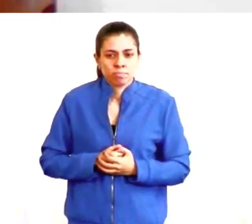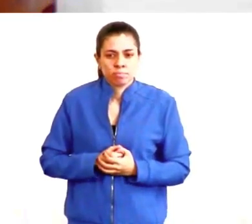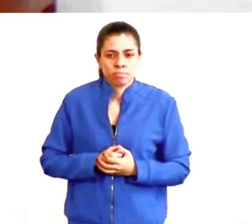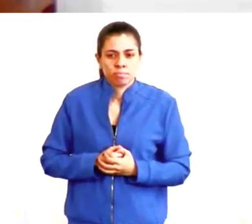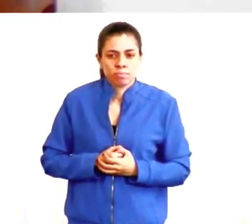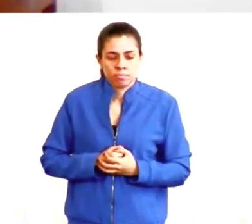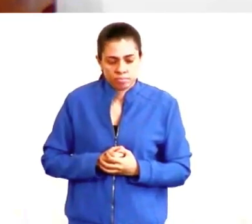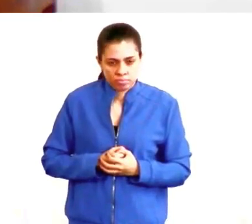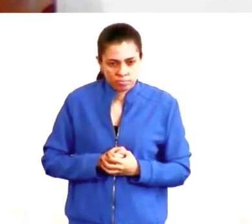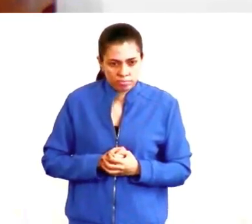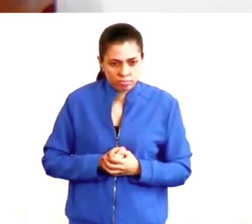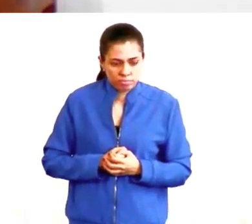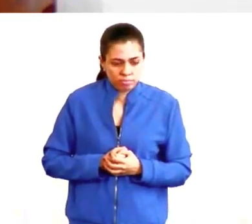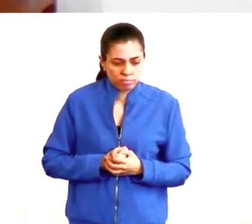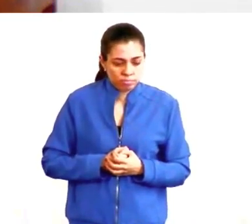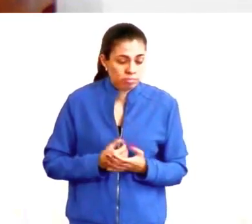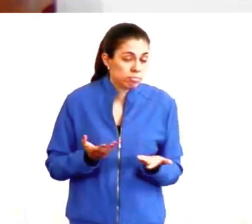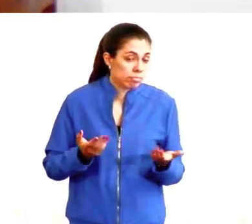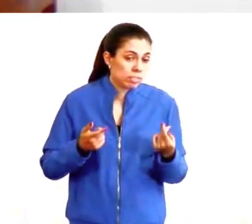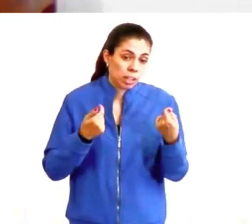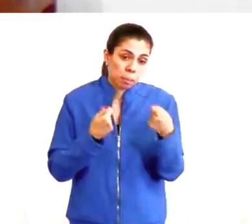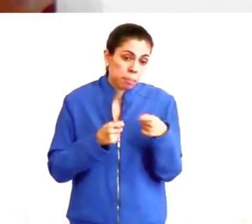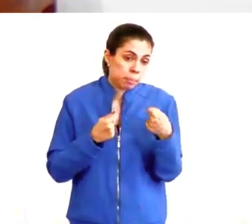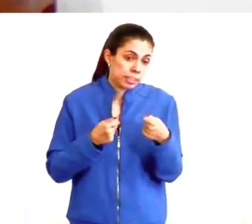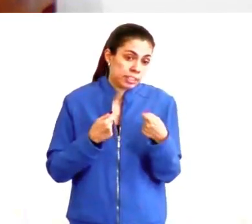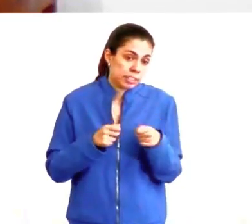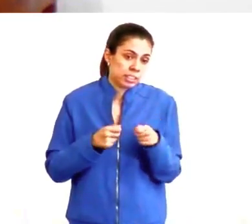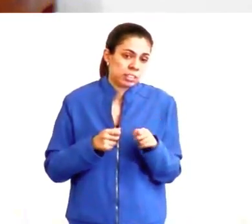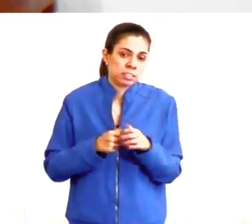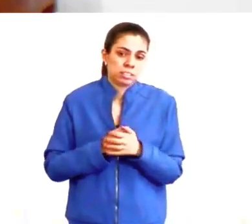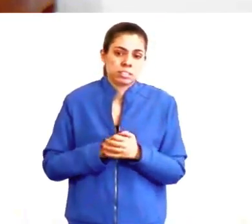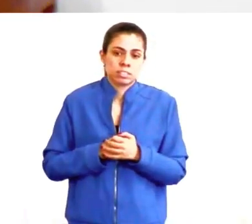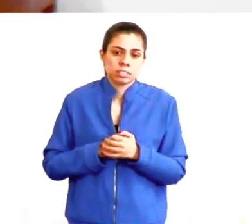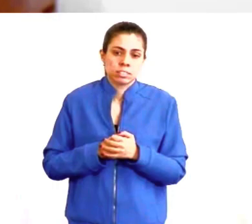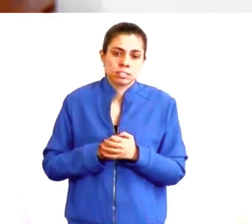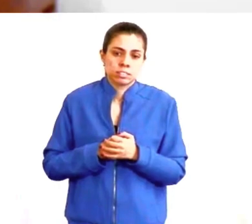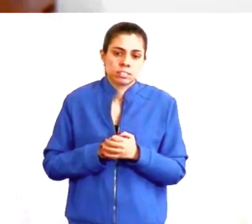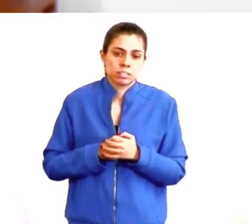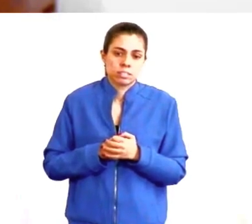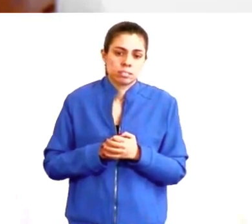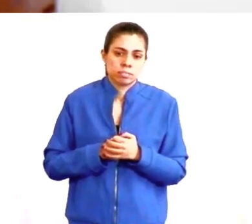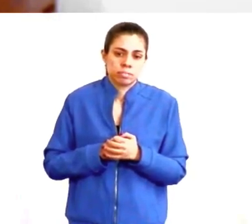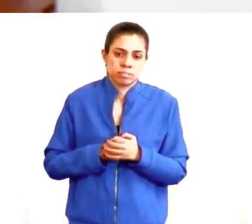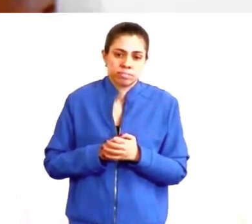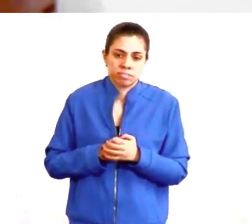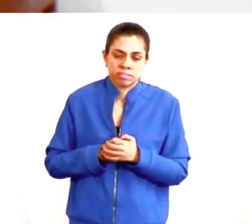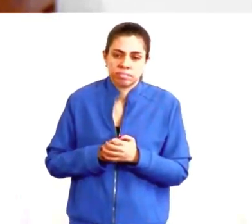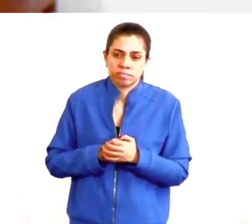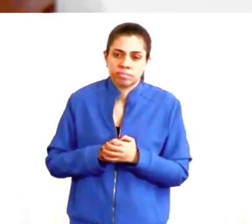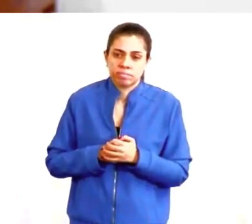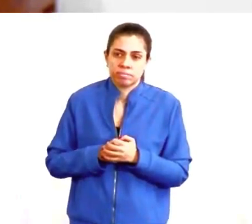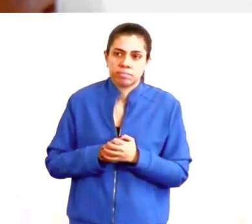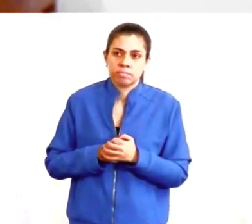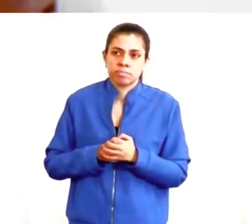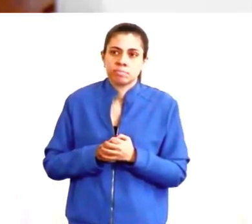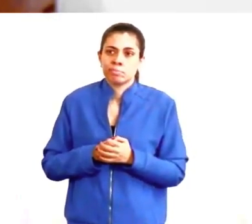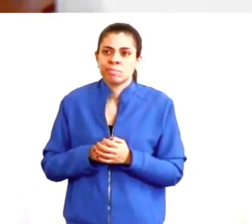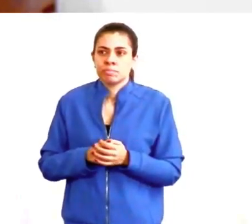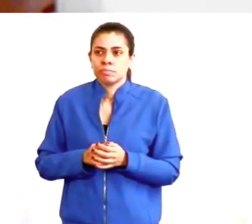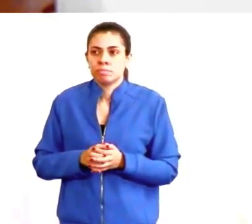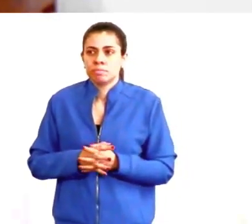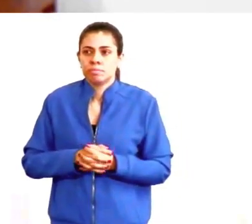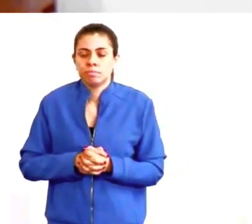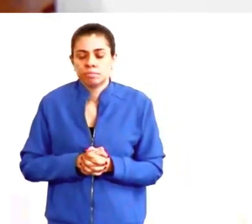lemos aqui, o reverendo Robert disse, serão minhas testemunhas, lá em Isaías ainda, há 700 anos antes de Jesus.